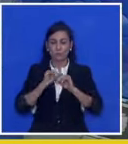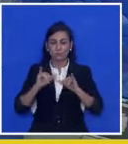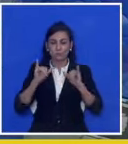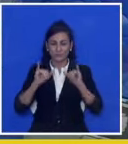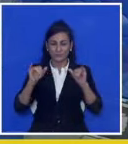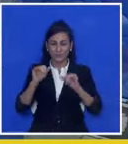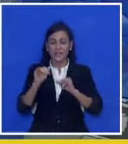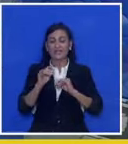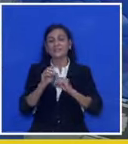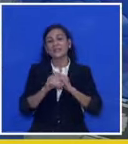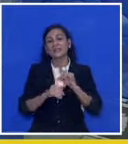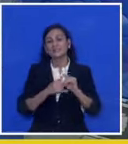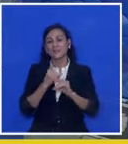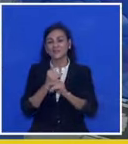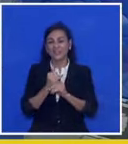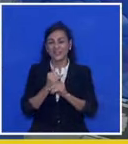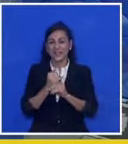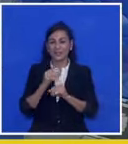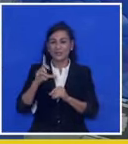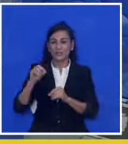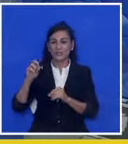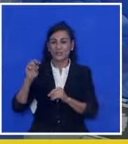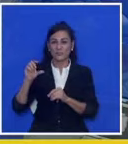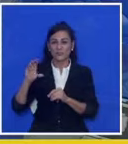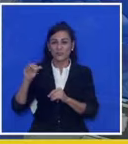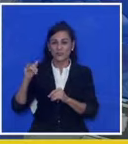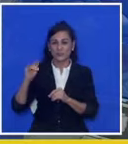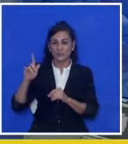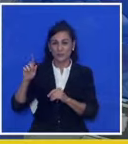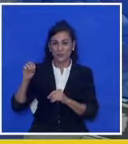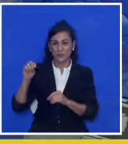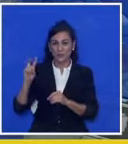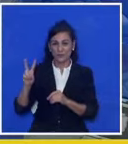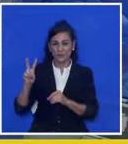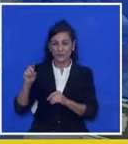publicados na página da Caixa na internet, loterias.caixa.gov.br.